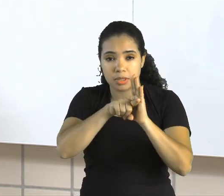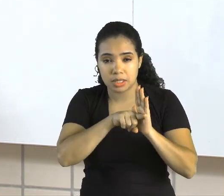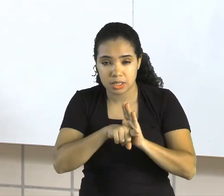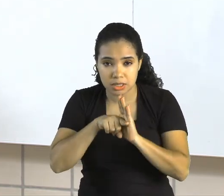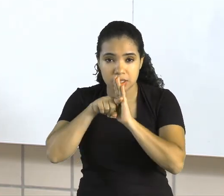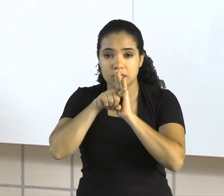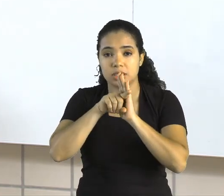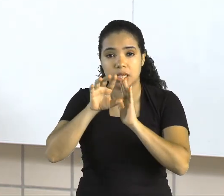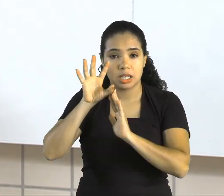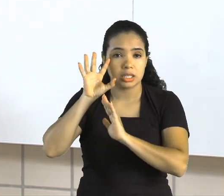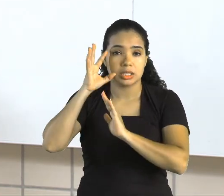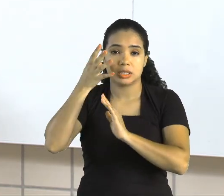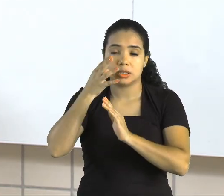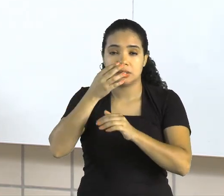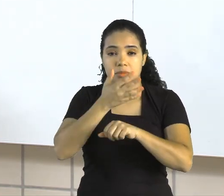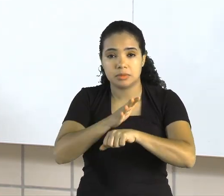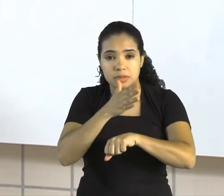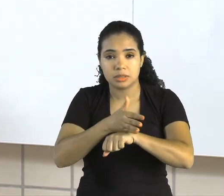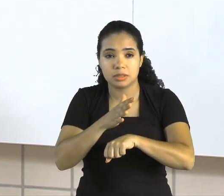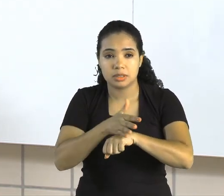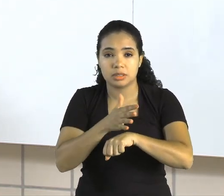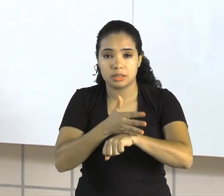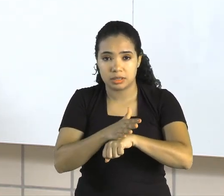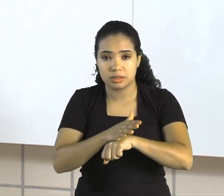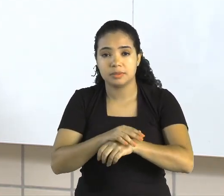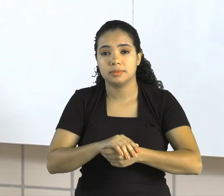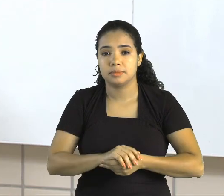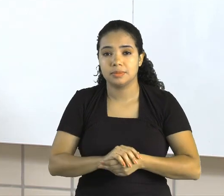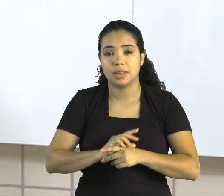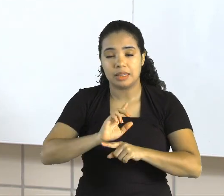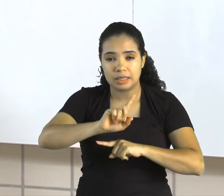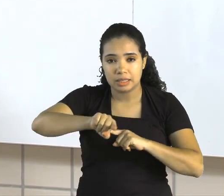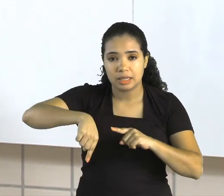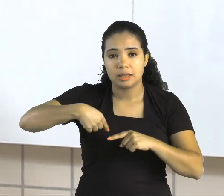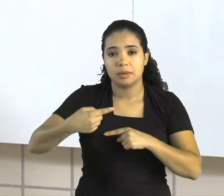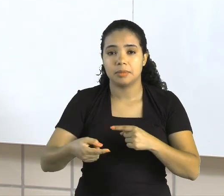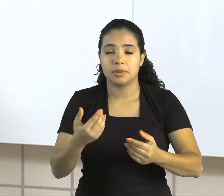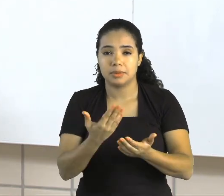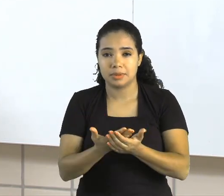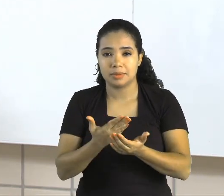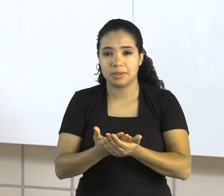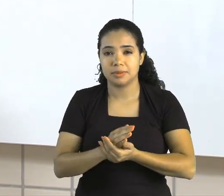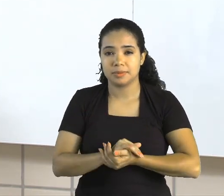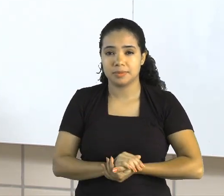bastante, resolvam os exercícios e até a próxima aula.